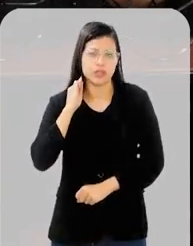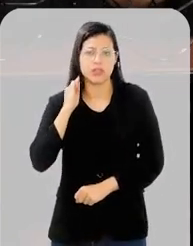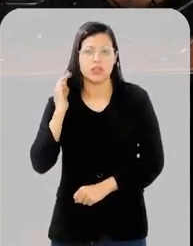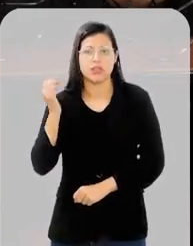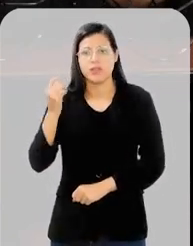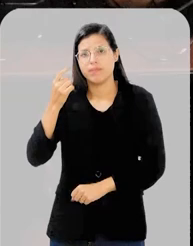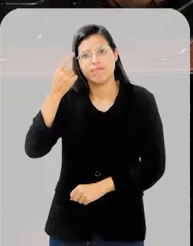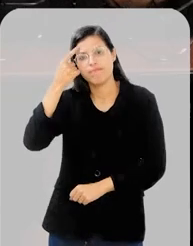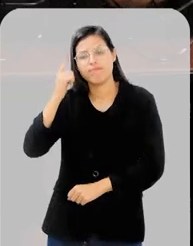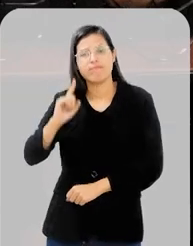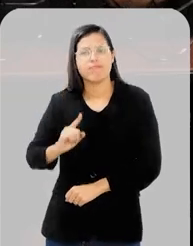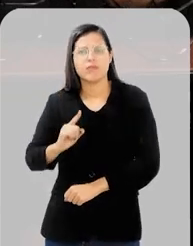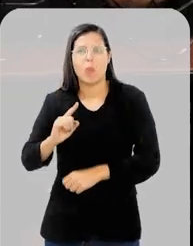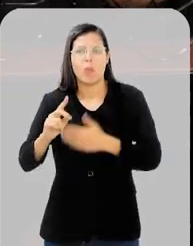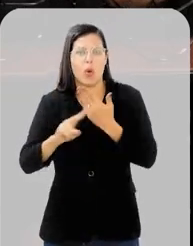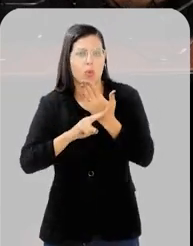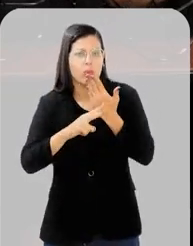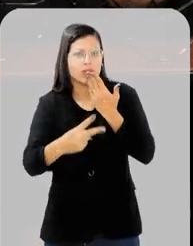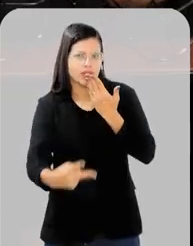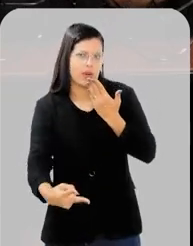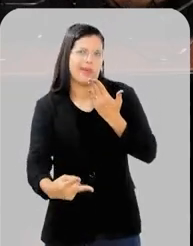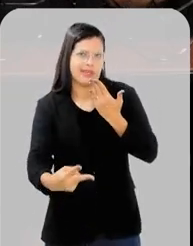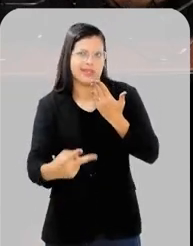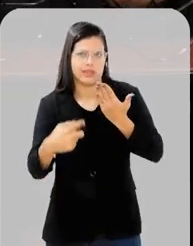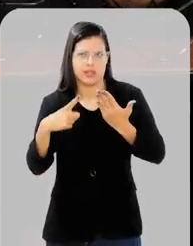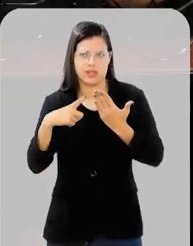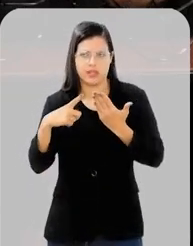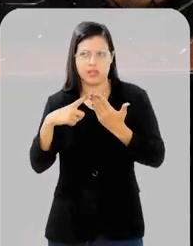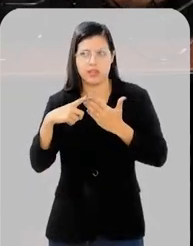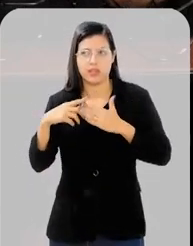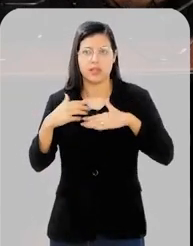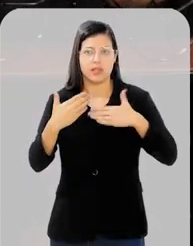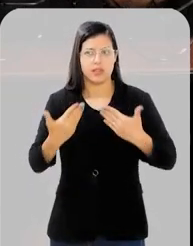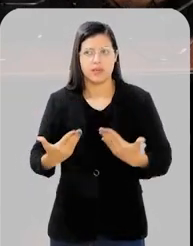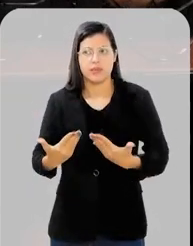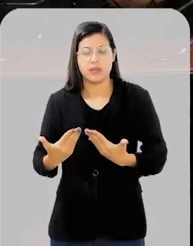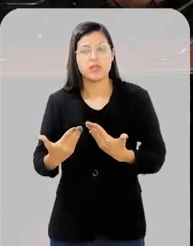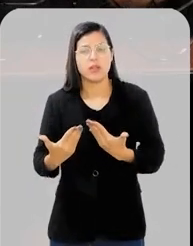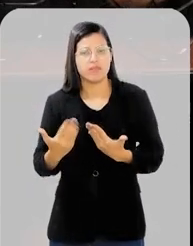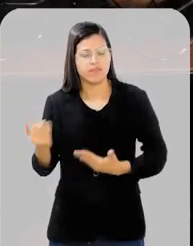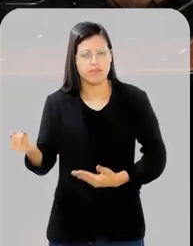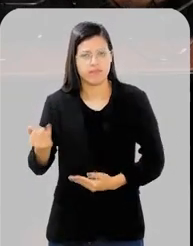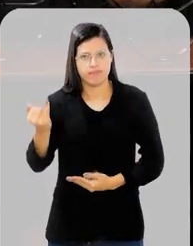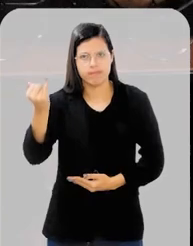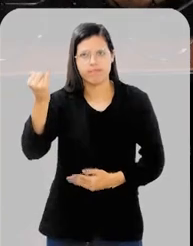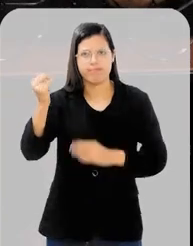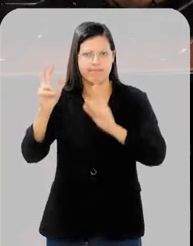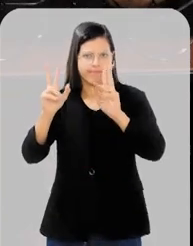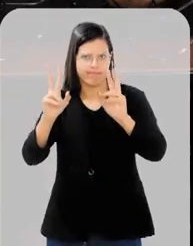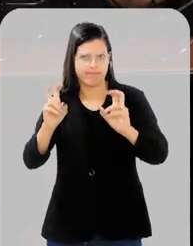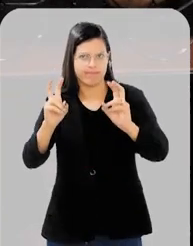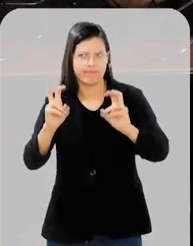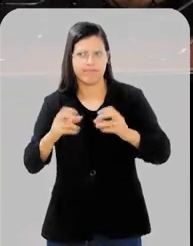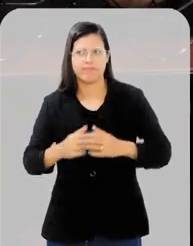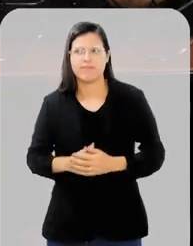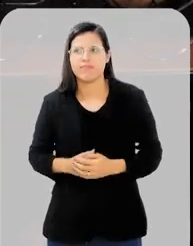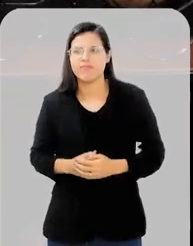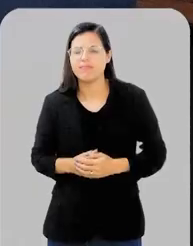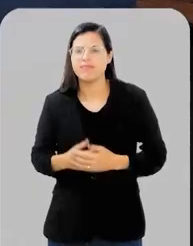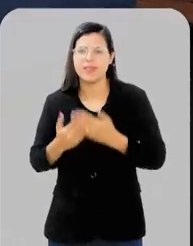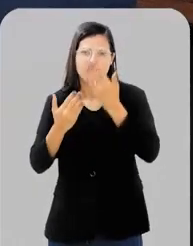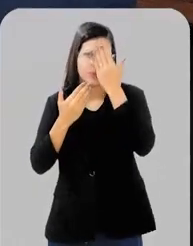sabia quais seriam as consequências e sequelas então é muito importante esse